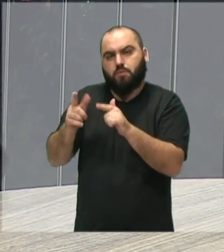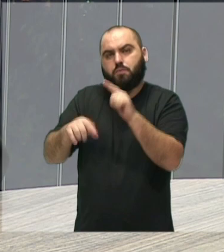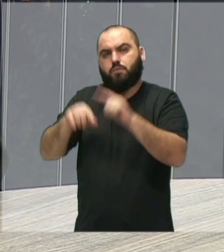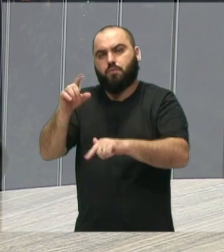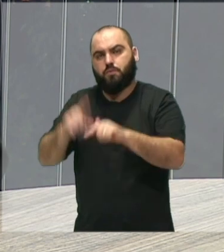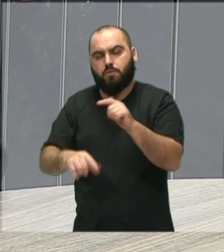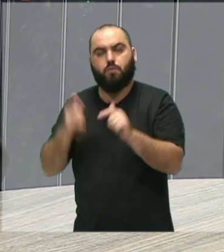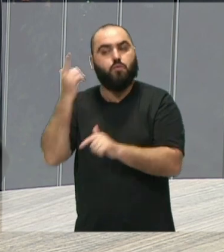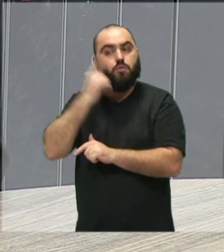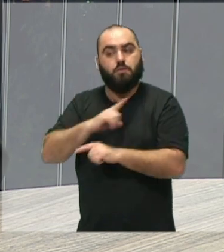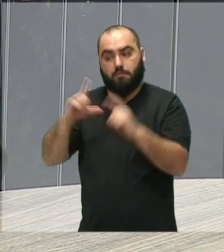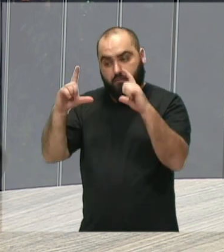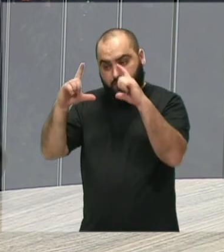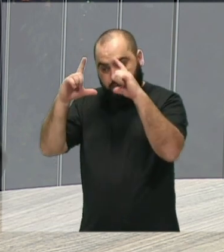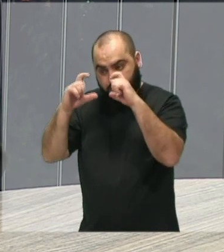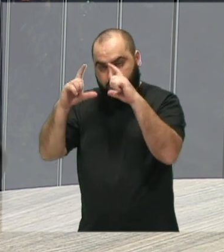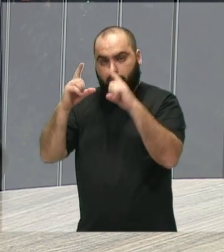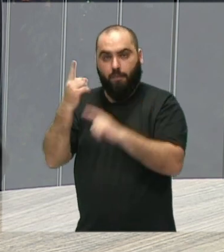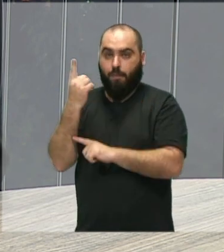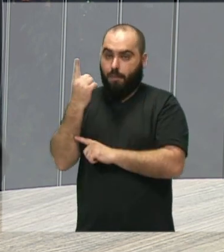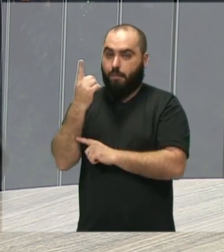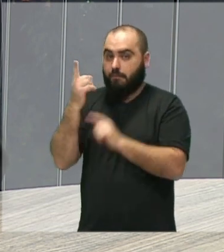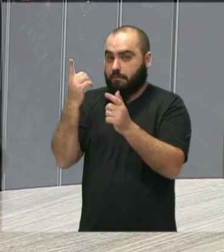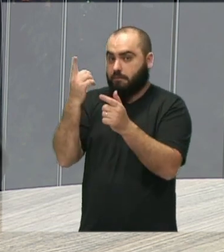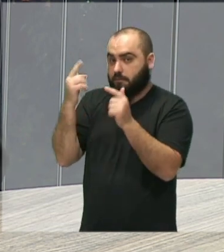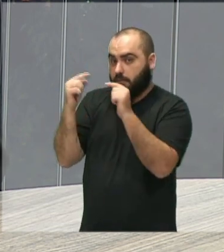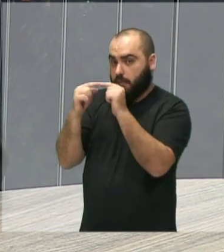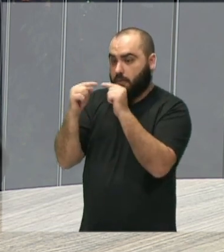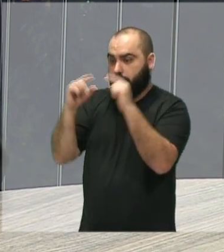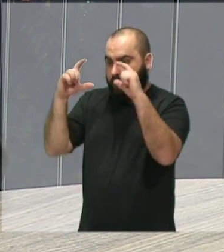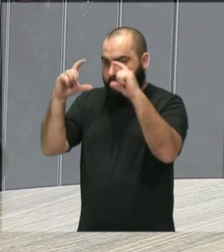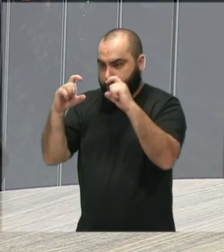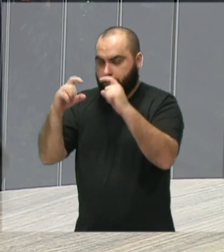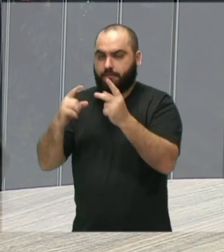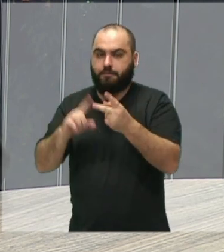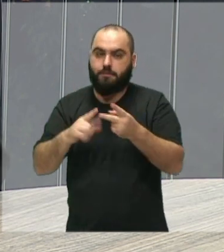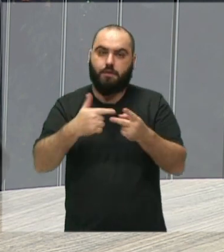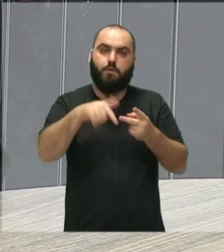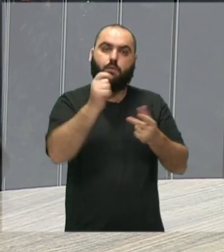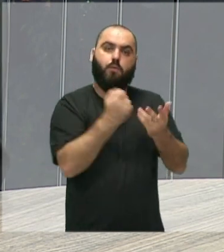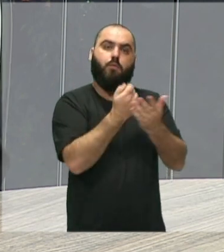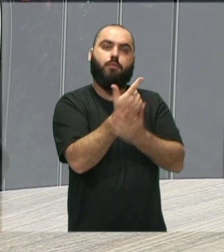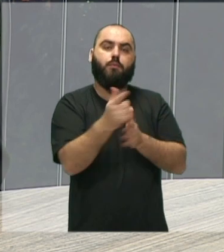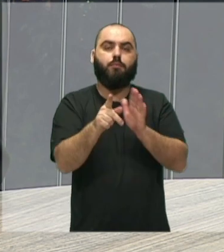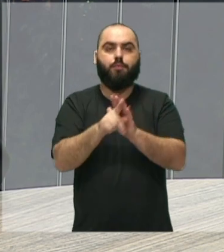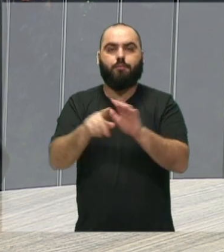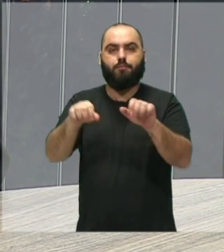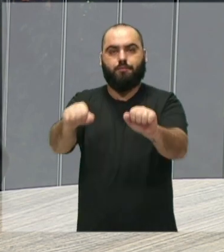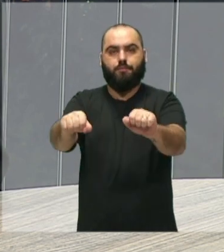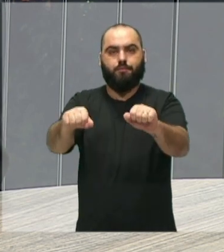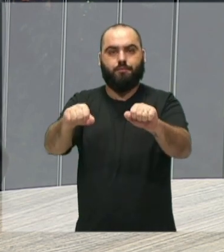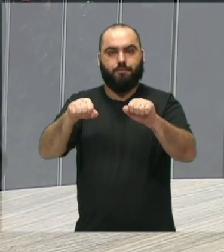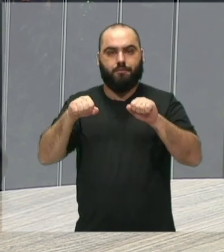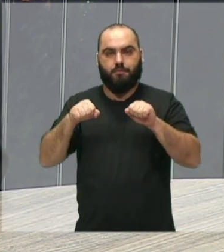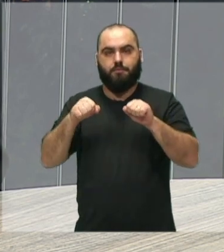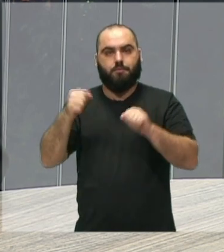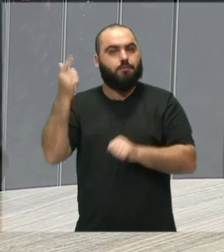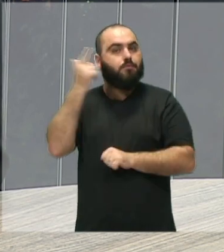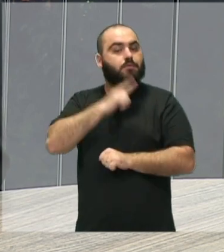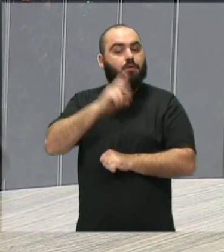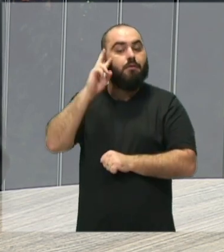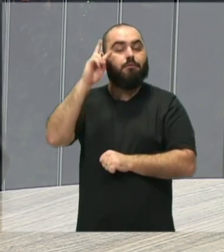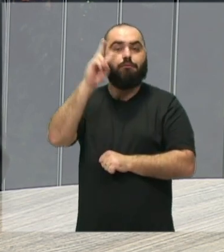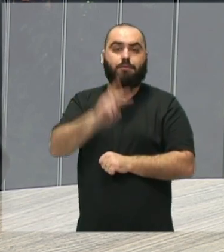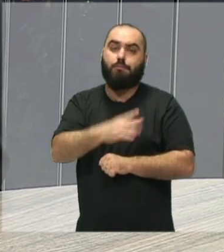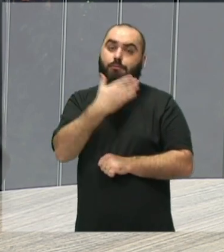câmera fotográfica, né, num desses acordos, e o outro que a gente adquiriu foi realmente esses armários deslizantes, né, que são a melhor